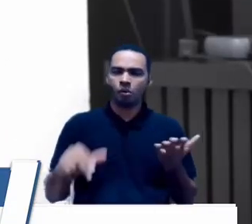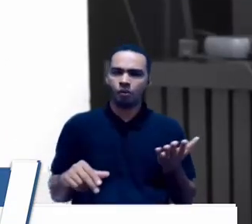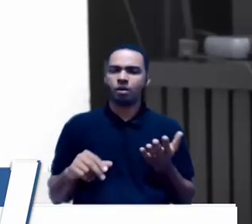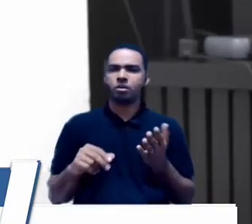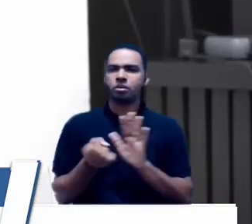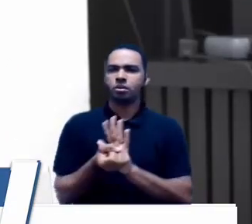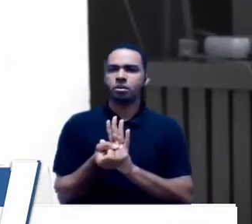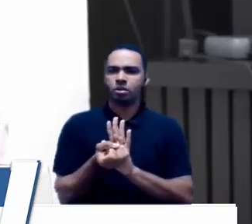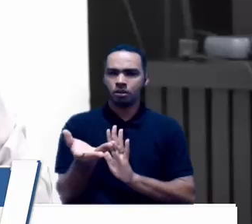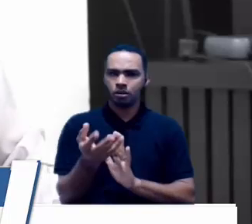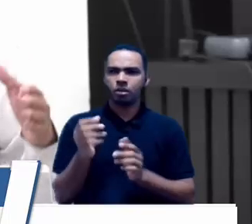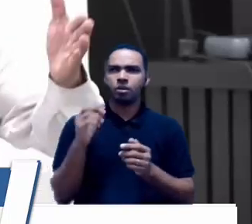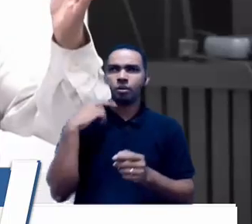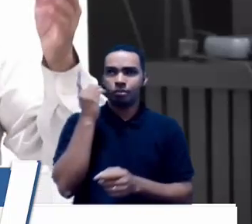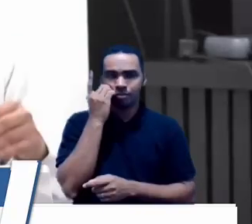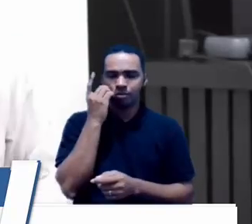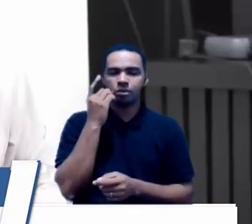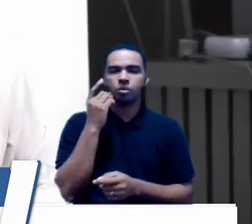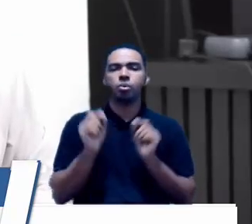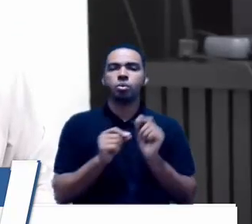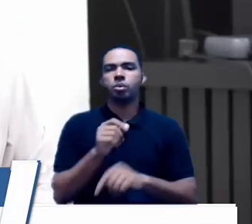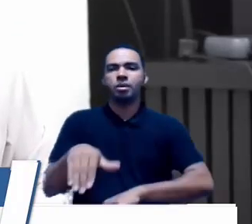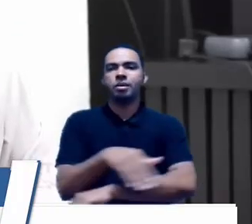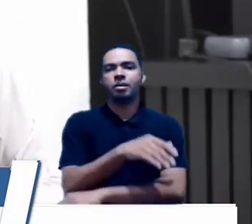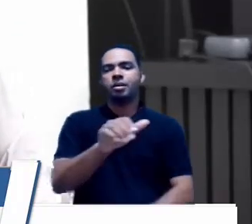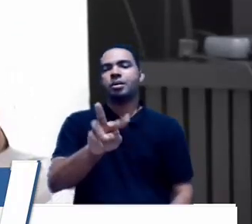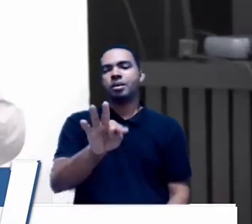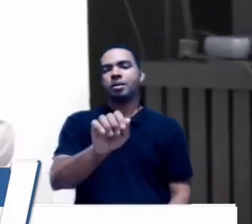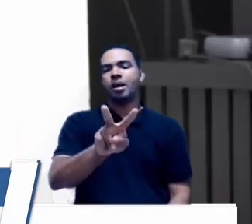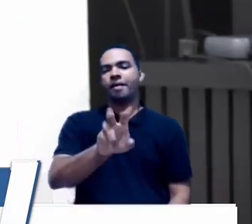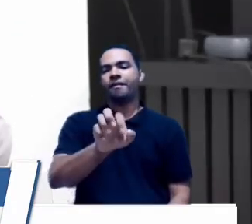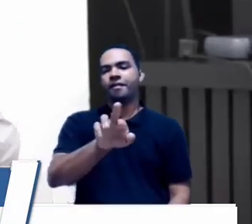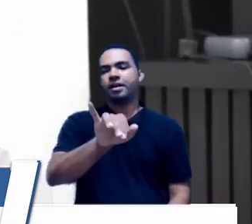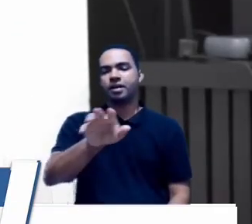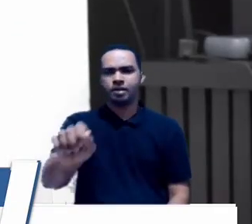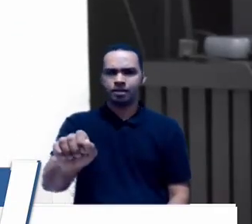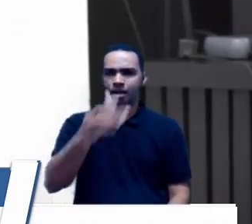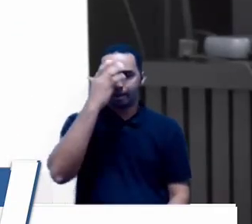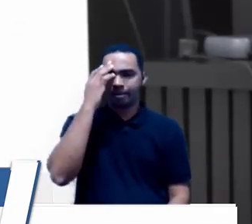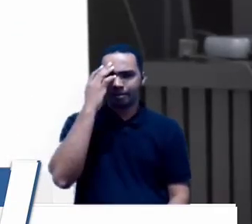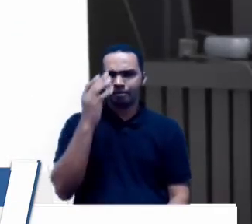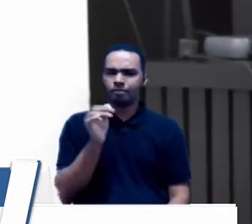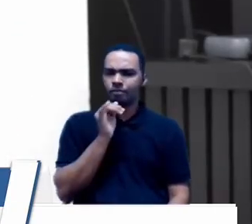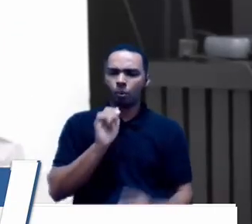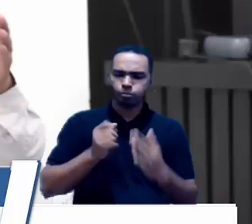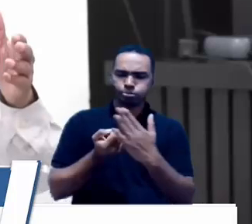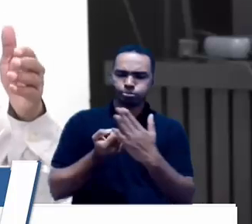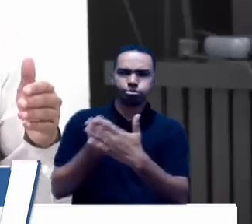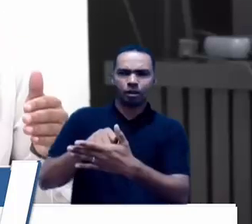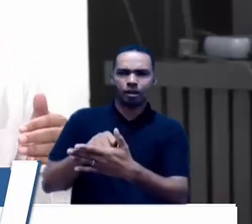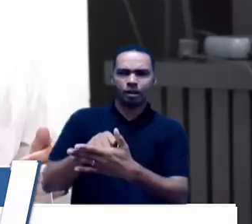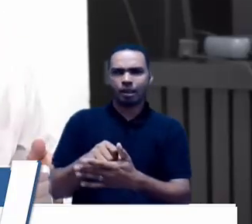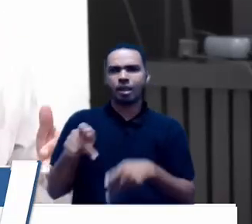Pés Taveira. Desligaram a água lá, Dona Zé, o povo está contente, porque o povo faz piquenique lá, né? Tem